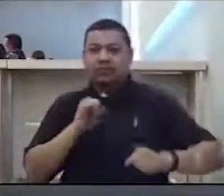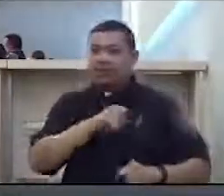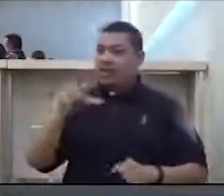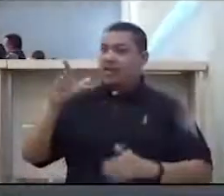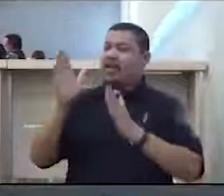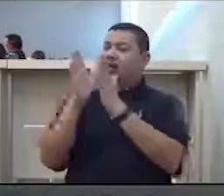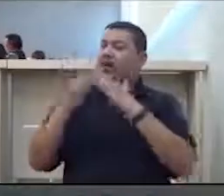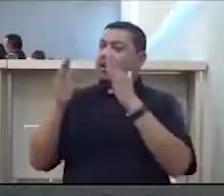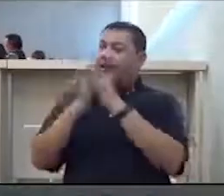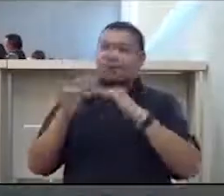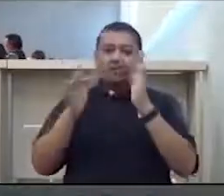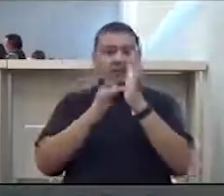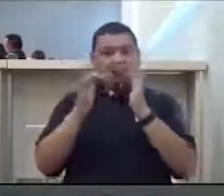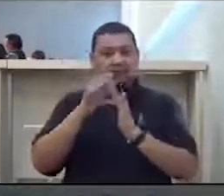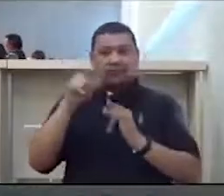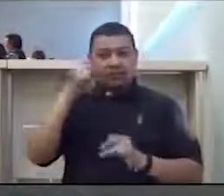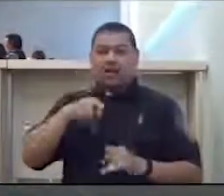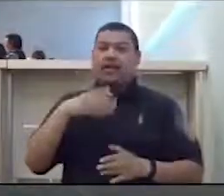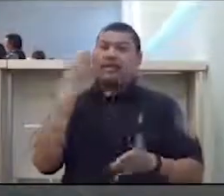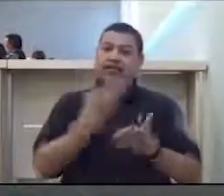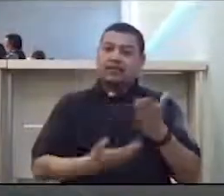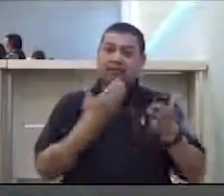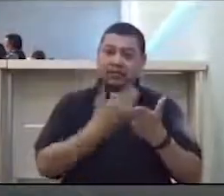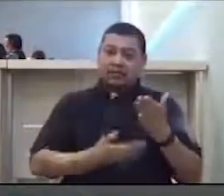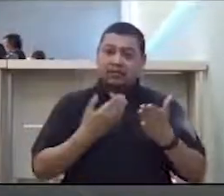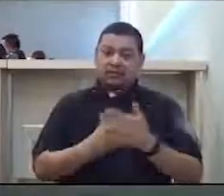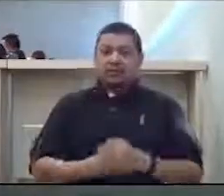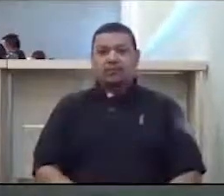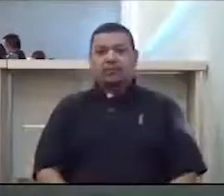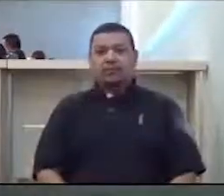Jesus Cristo, aquele povo cada dia passa à mercê.